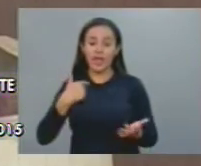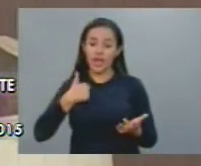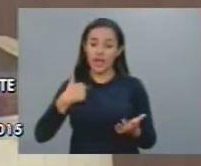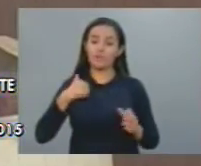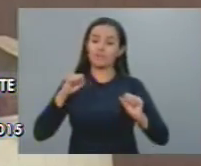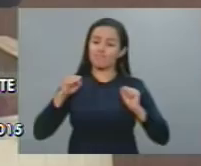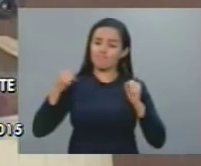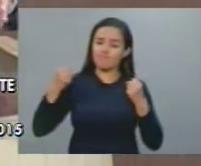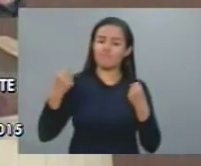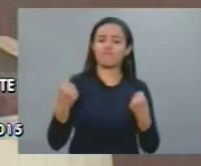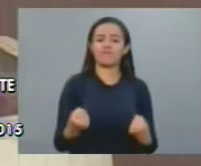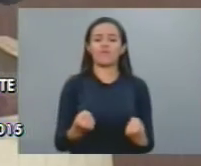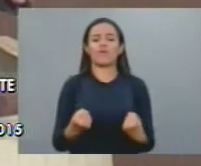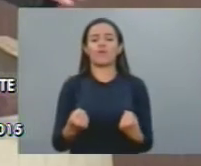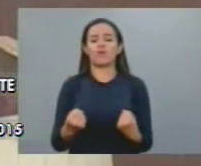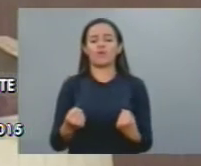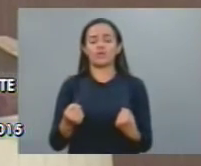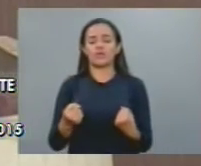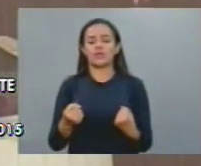esforço, inclusive